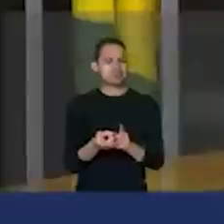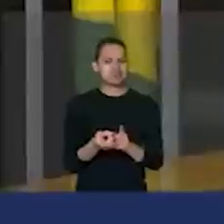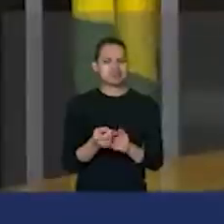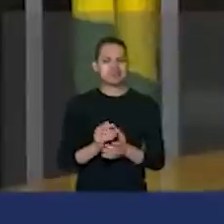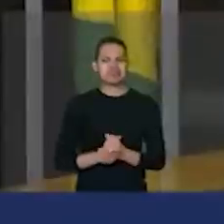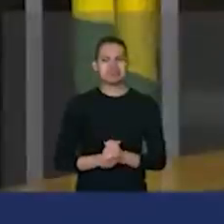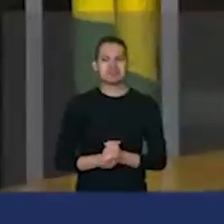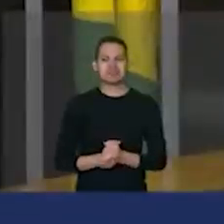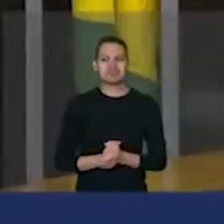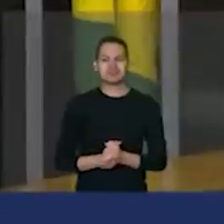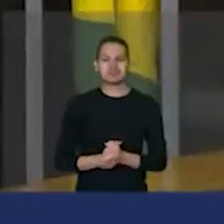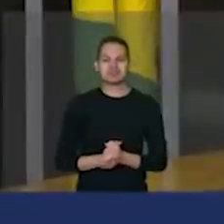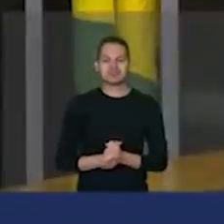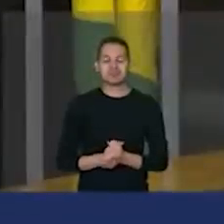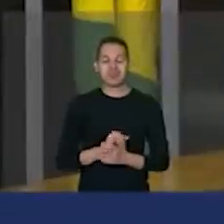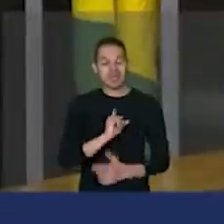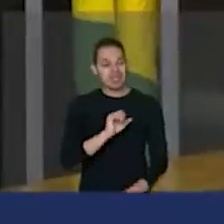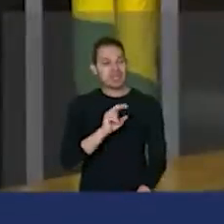escala